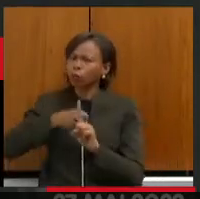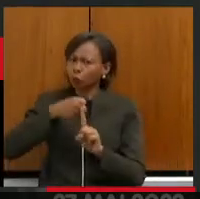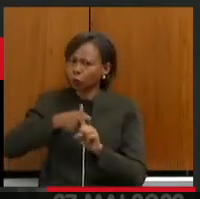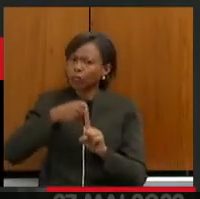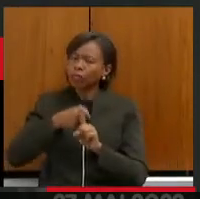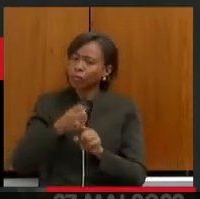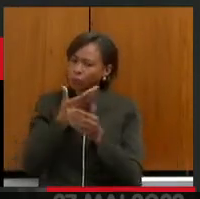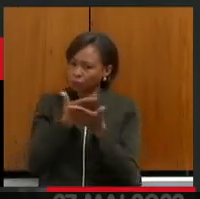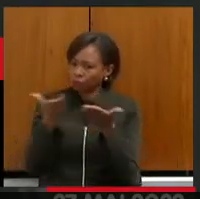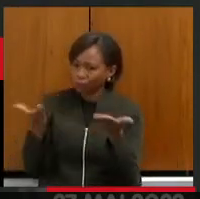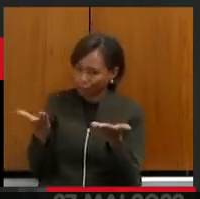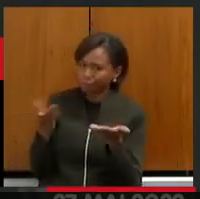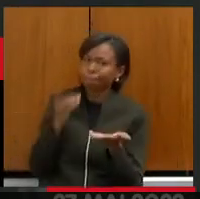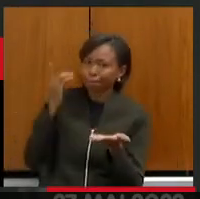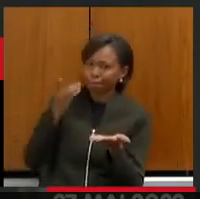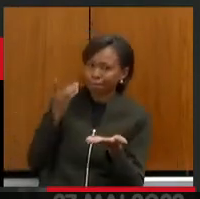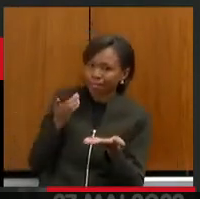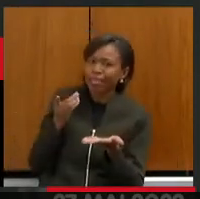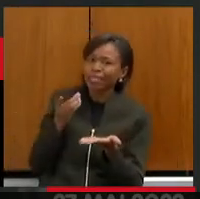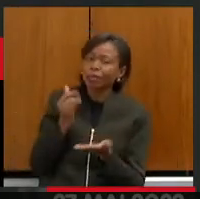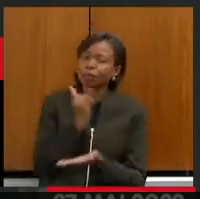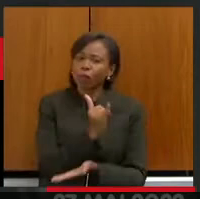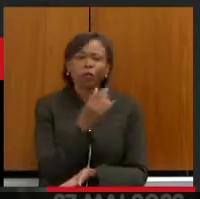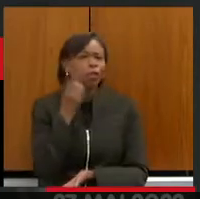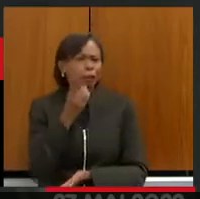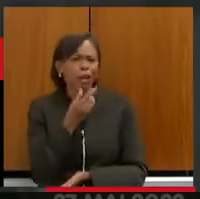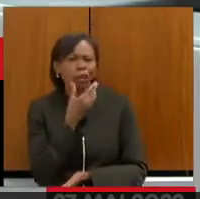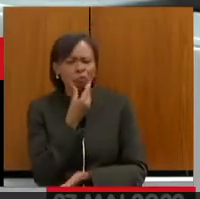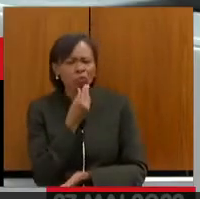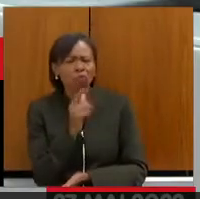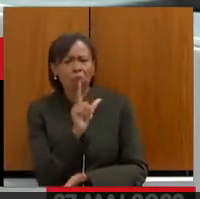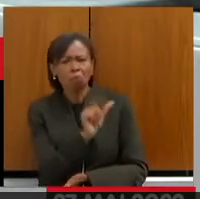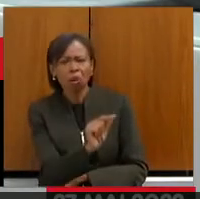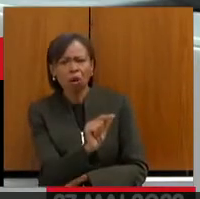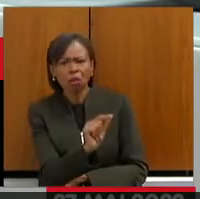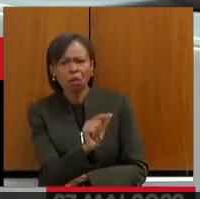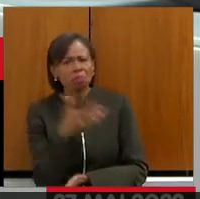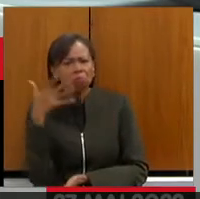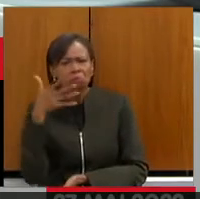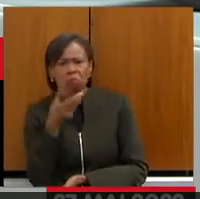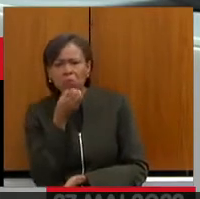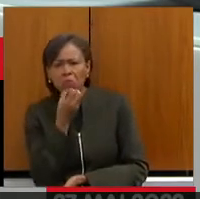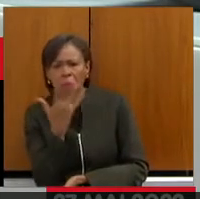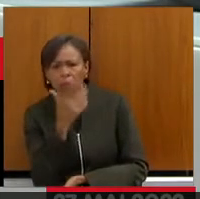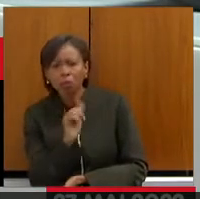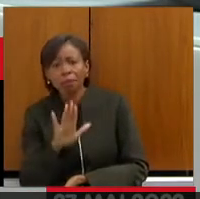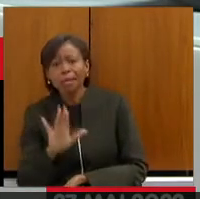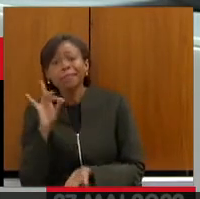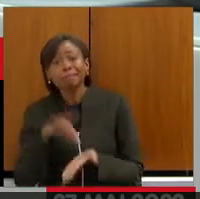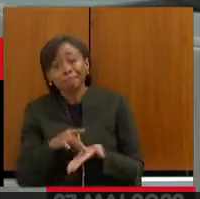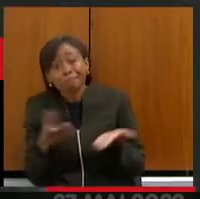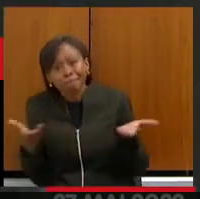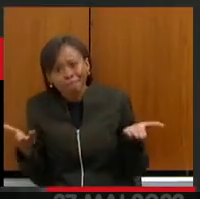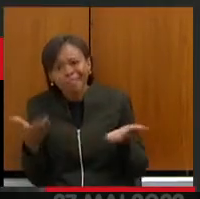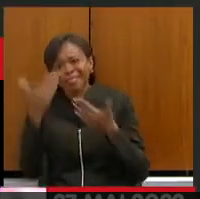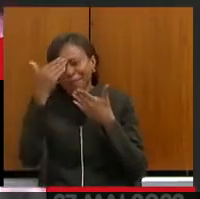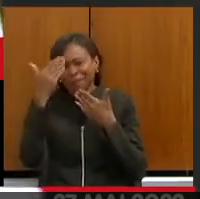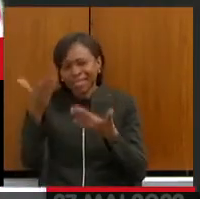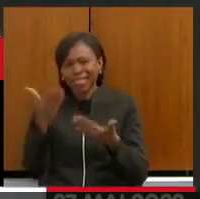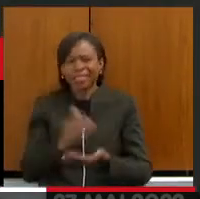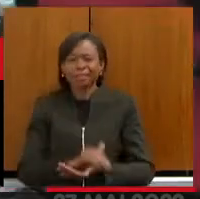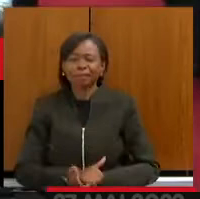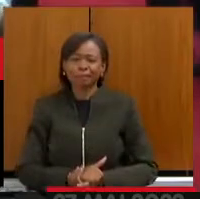deixa eu ir para os deputados o deputado foi embora que ele fez um discurso muito bacana mas eu queria ver o discurso dele na prática é isso obrigado